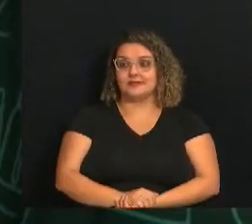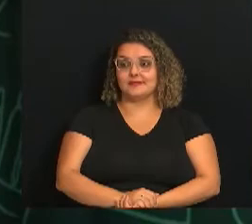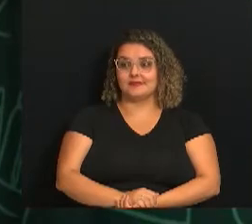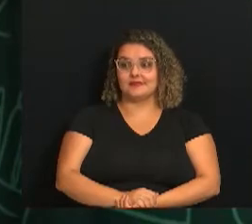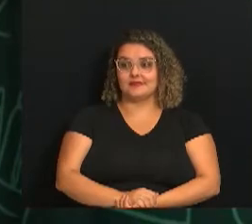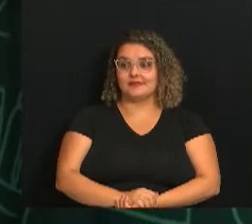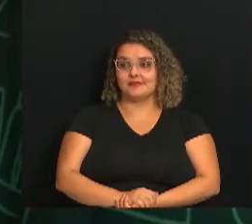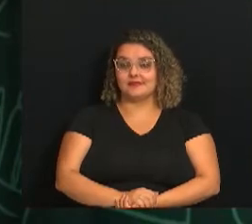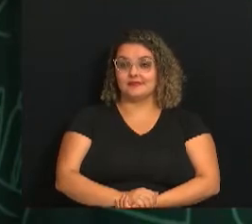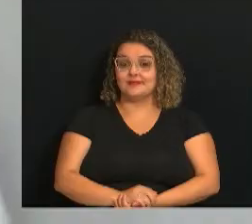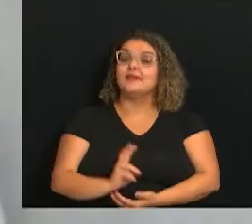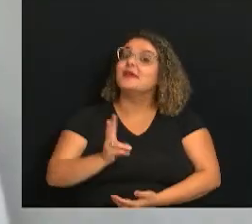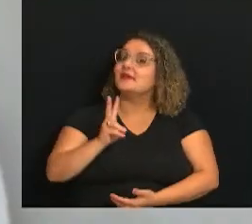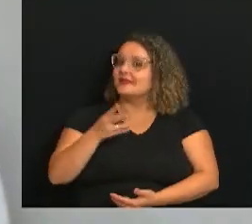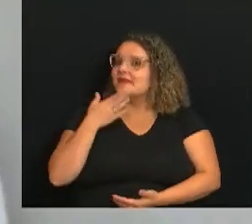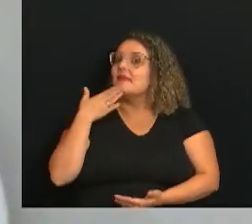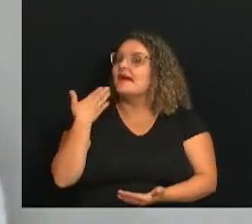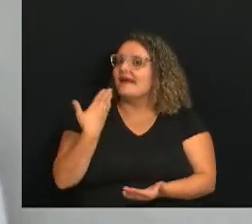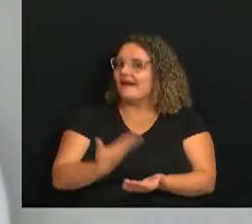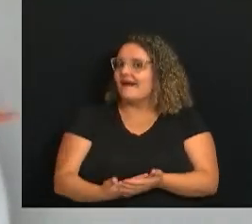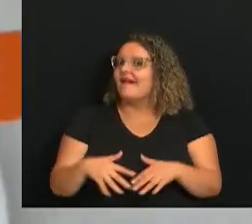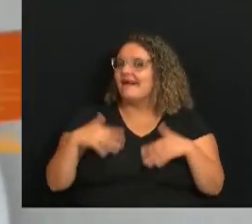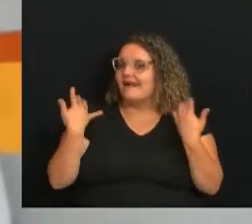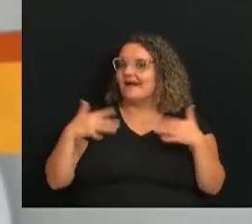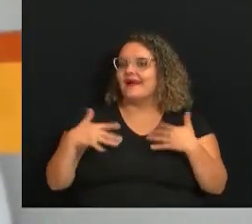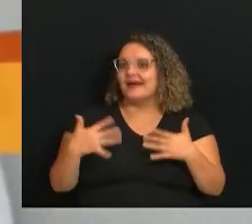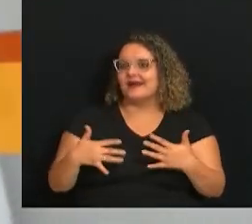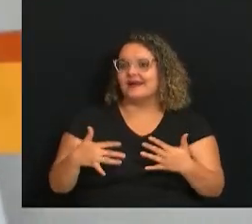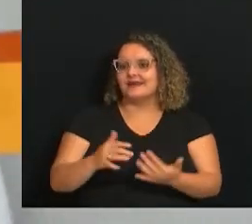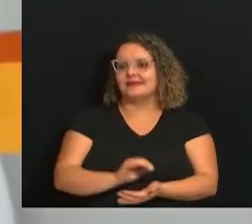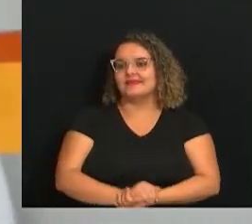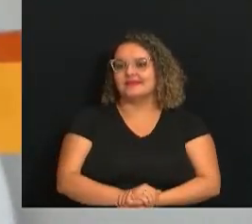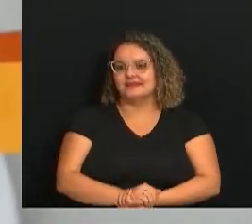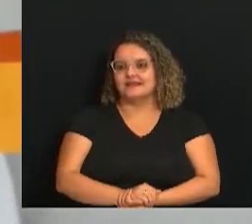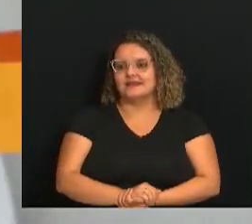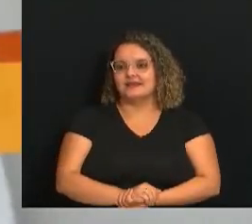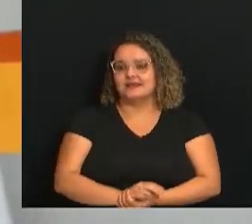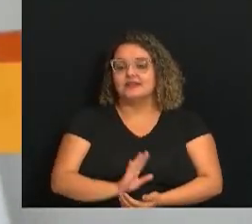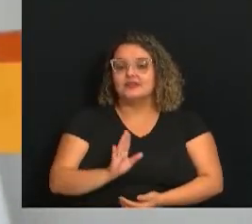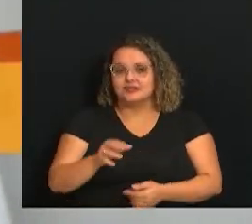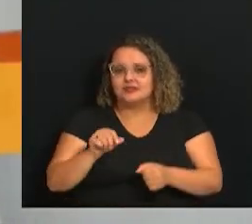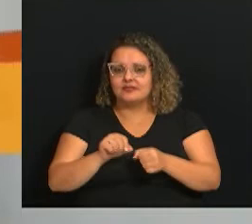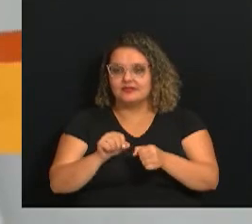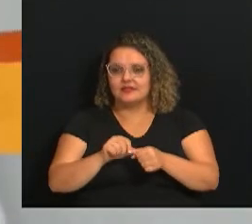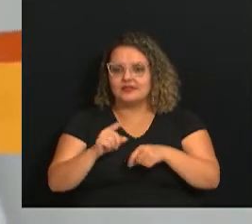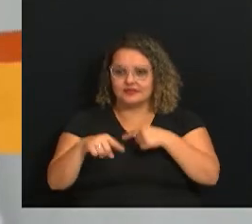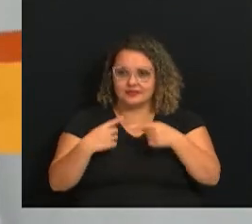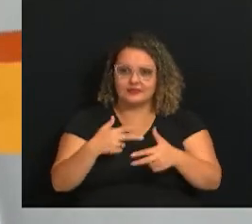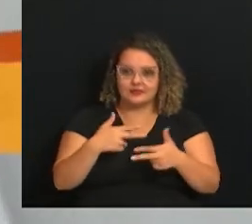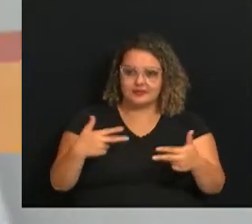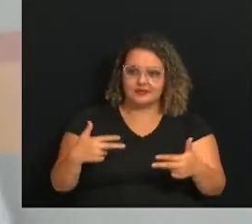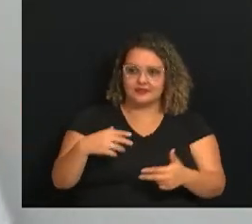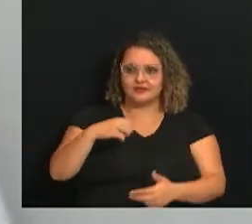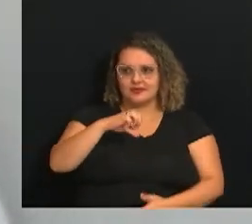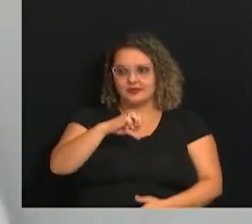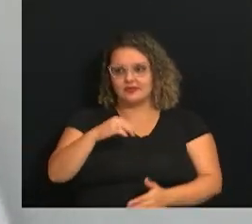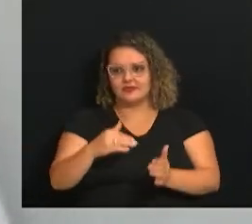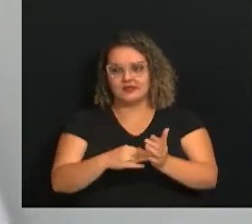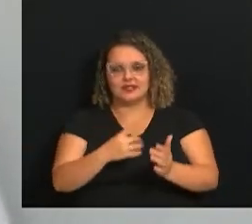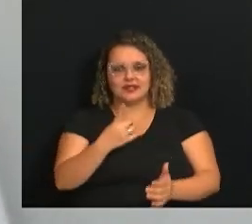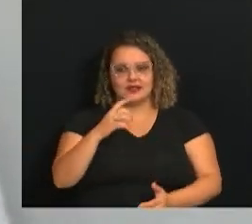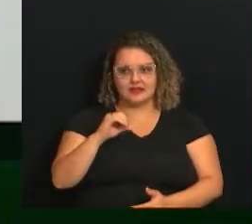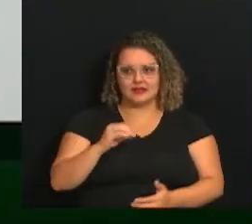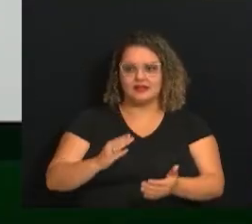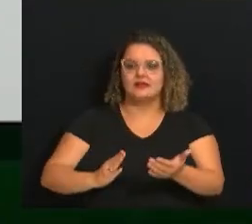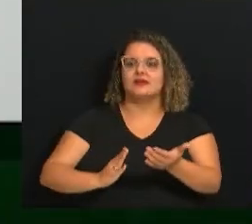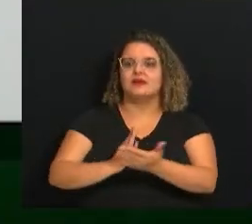Sempre é uma surpresa, né? Mas ele já tinha feito algumas coisas, né? Com 9 para 10 anos, ele já tinha passado no Colégio Militar